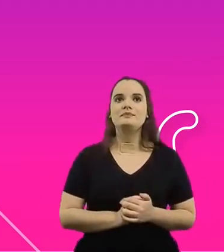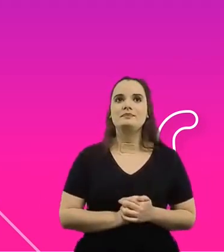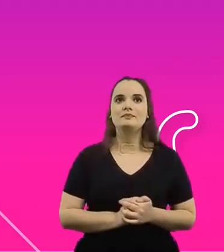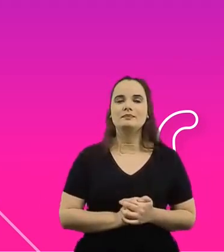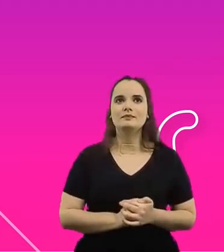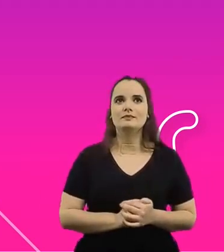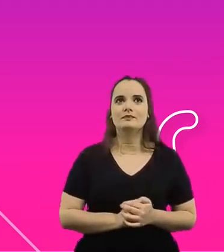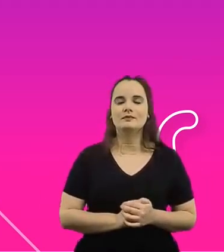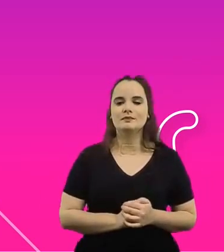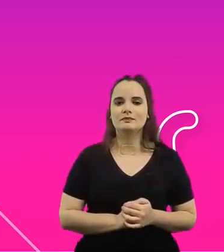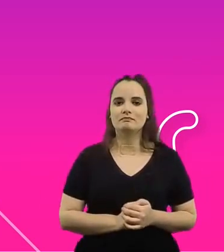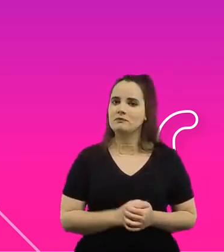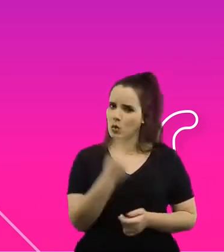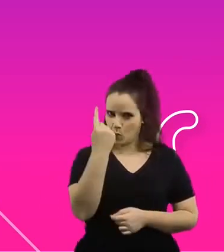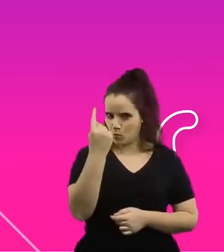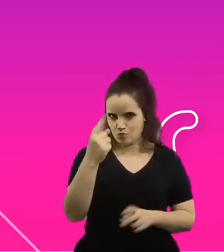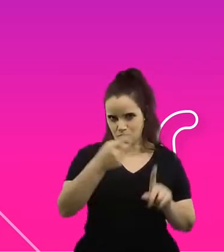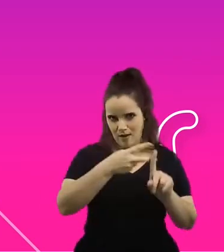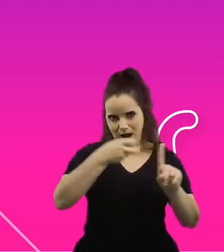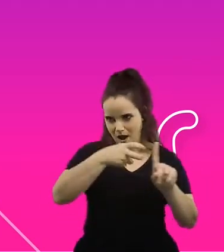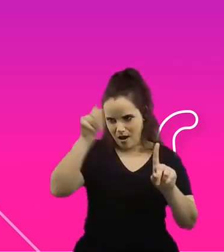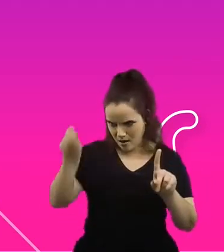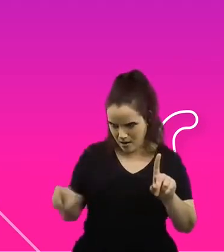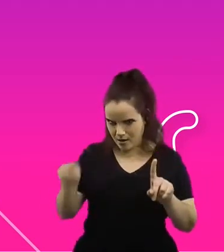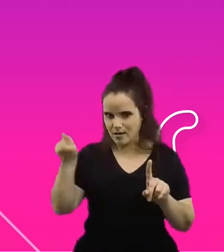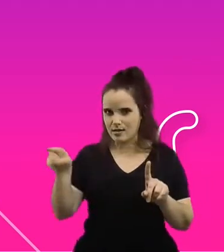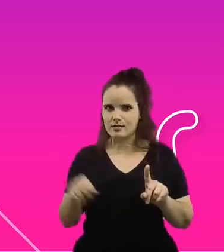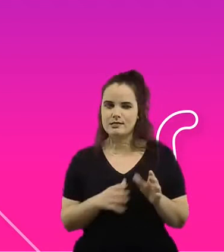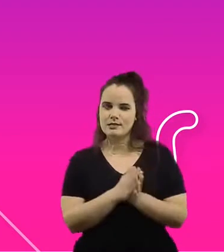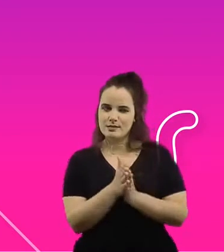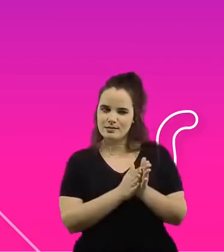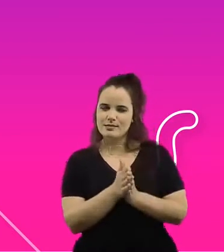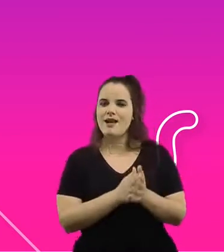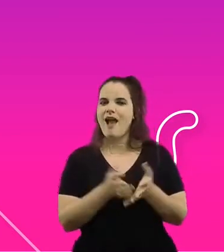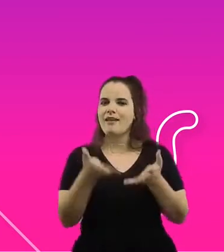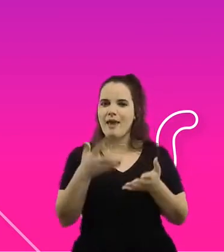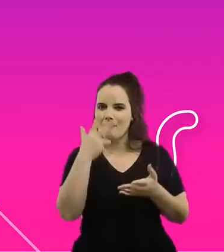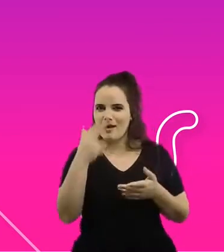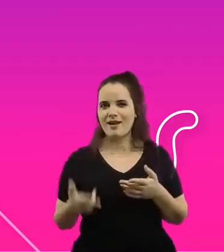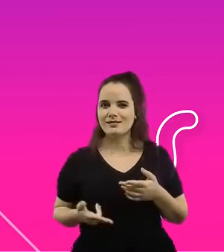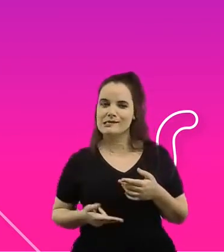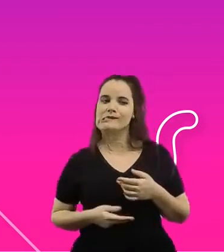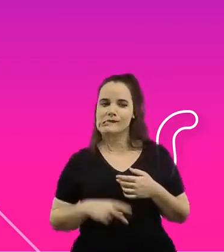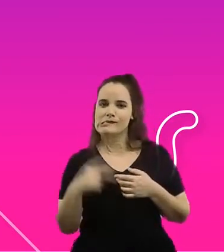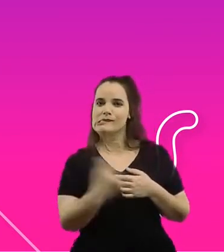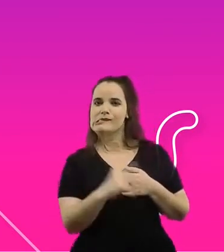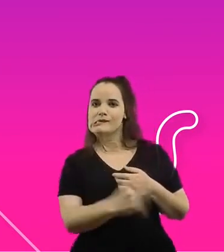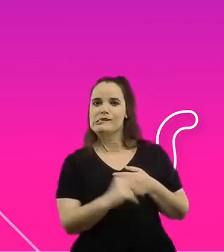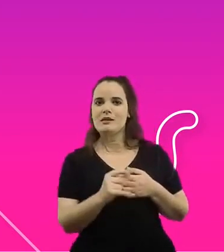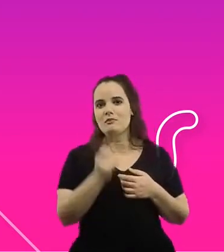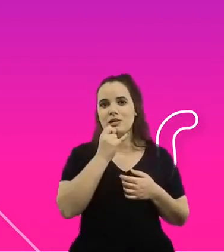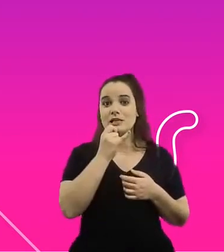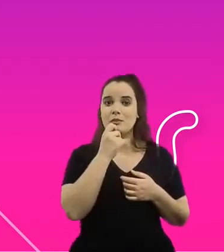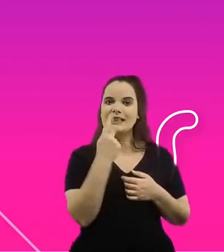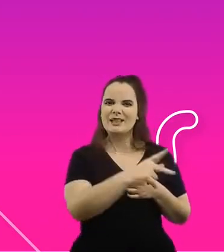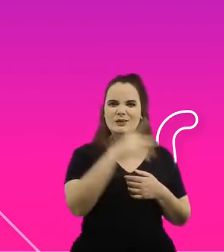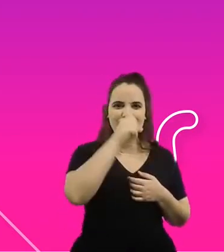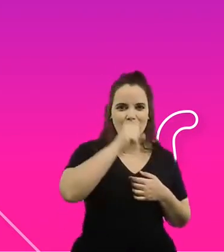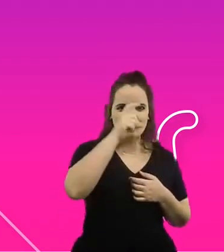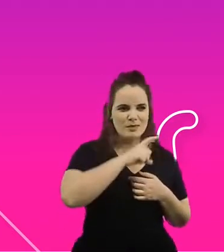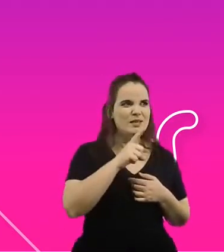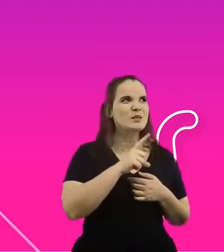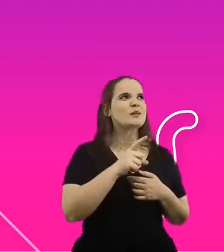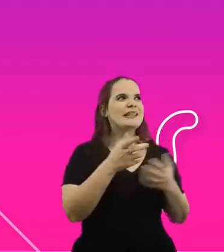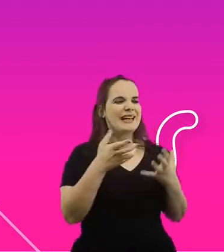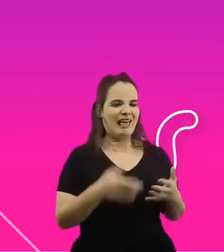um hacker quis pregar uma peça com você e estragar seu final de semana, certo? O que é que